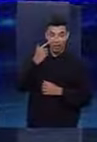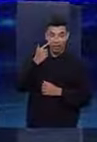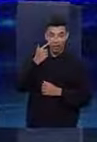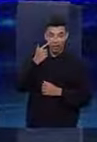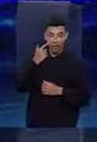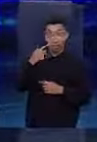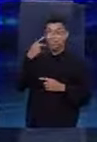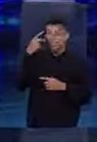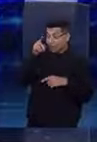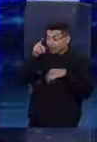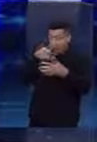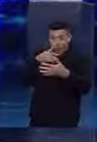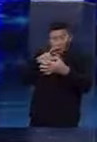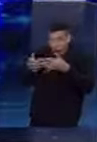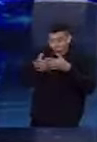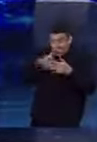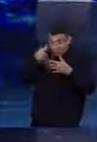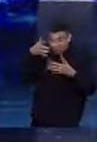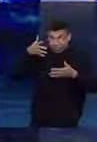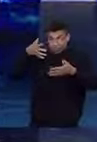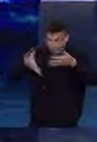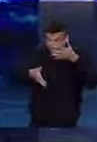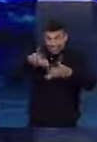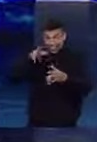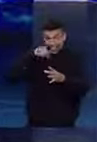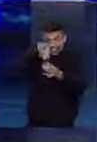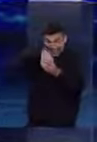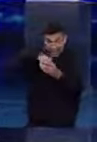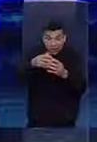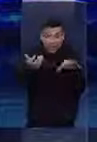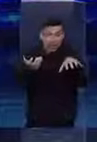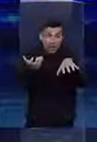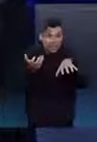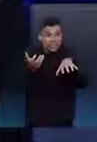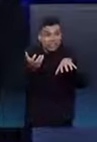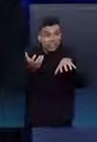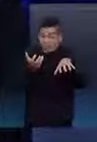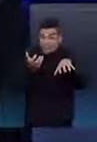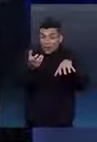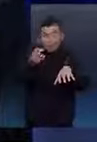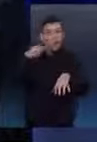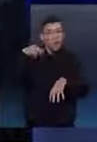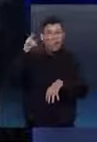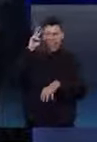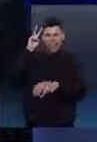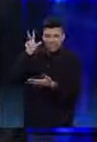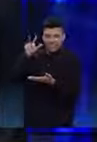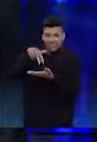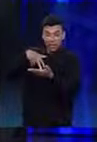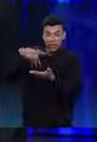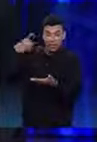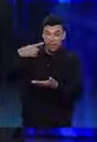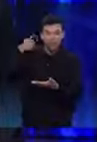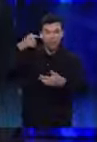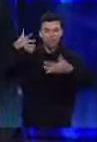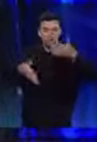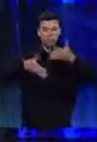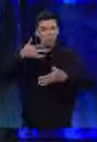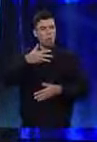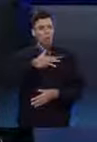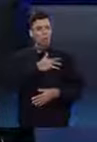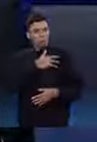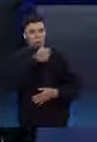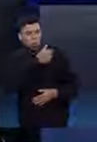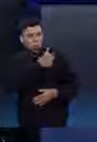o discurso seu no Congresso Nacional era falando bem de mim, quando era deputado e eu era presidente. Lula.